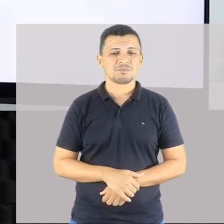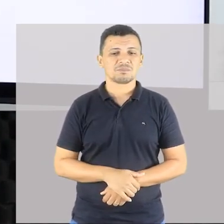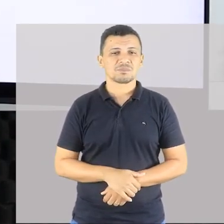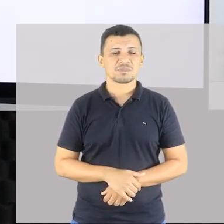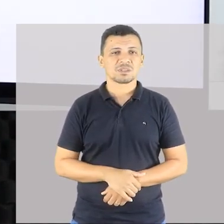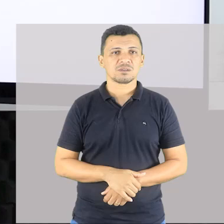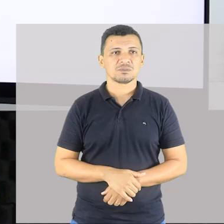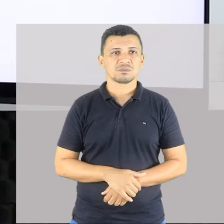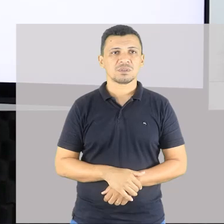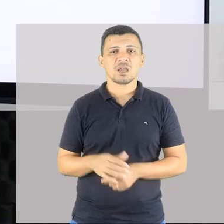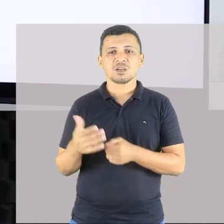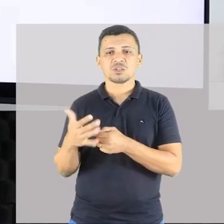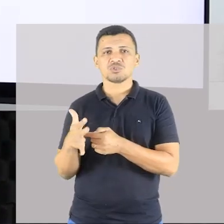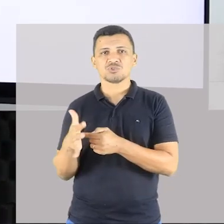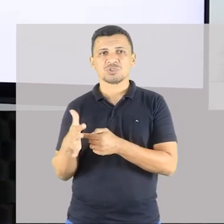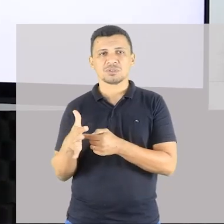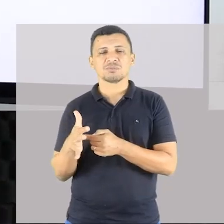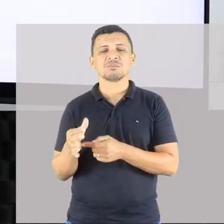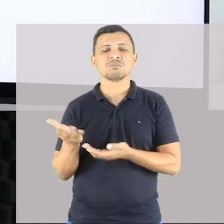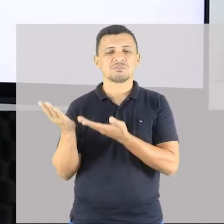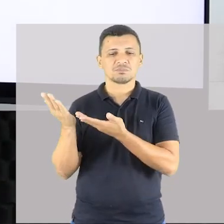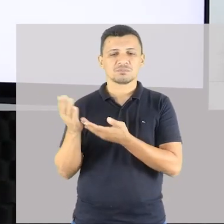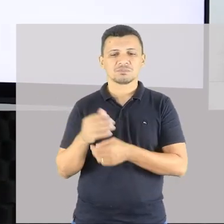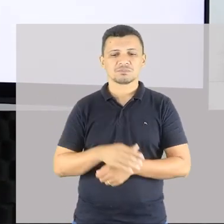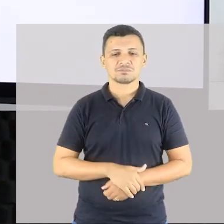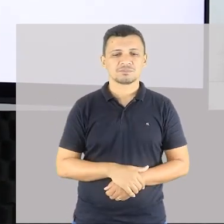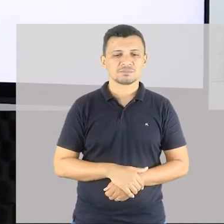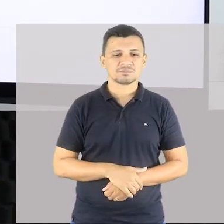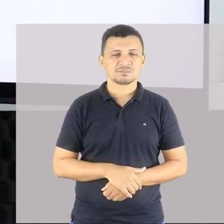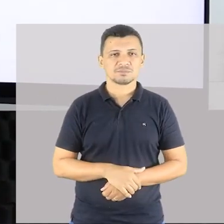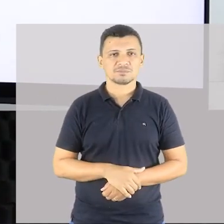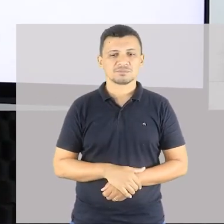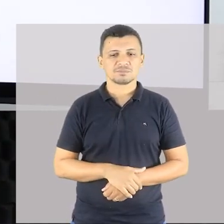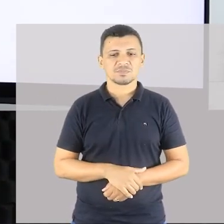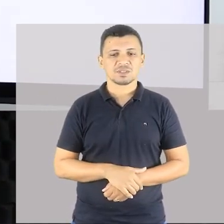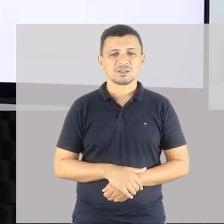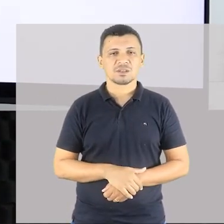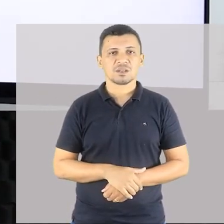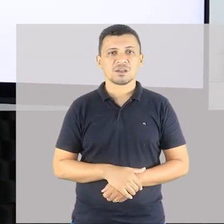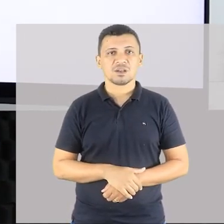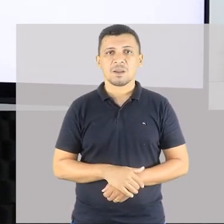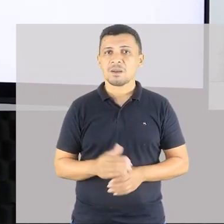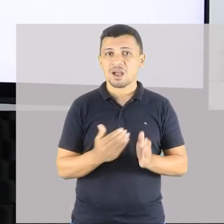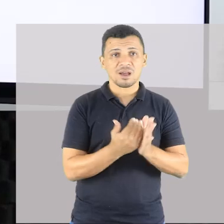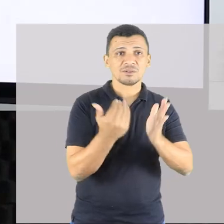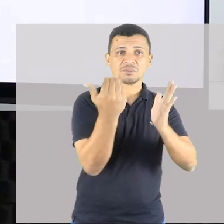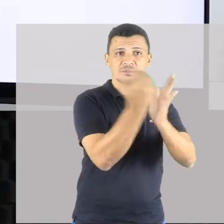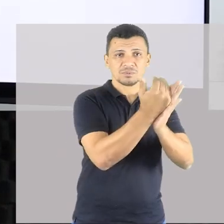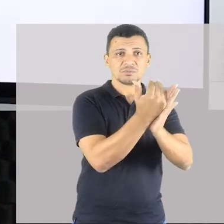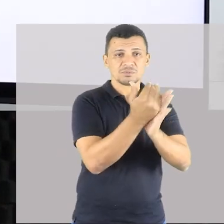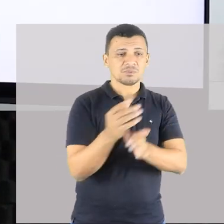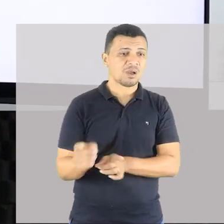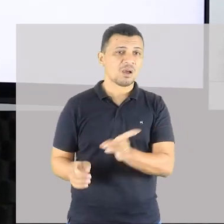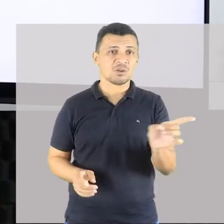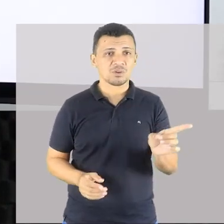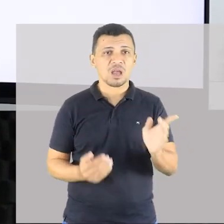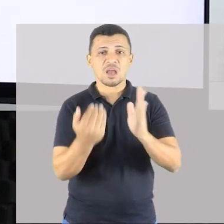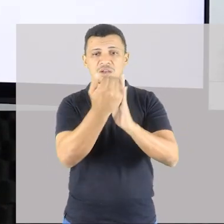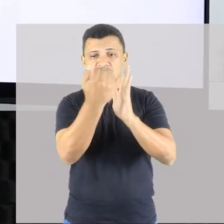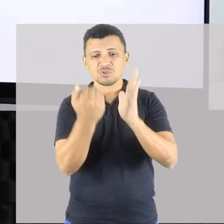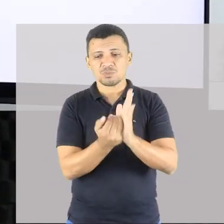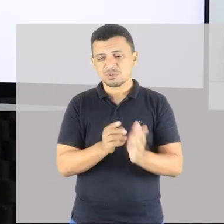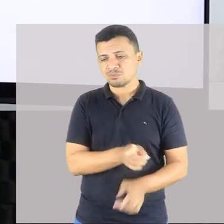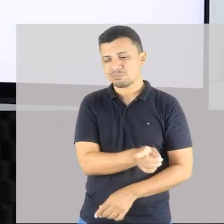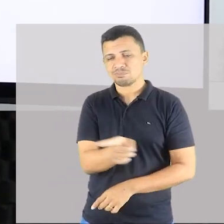Beleza, aí tem os geradores, ó. Quando o fluxo aumenta, a corrente é para um lado. Quando o fluxo diminui, a corrente é